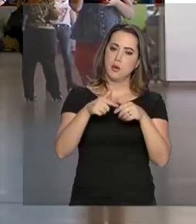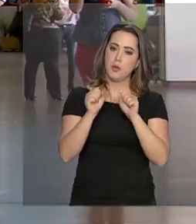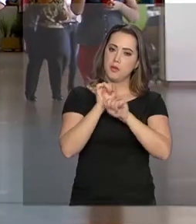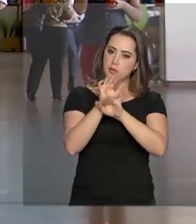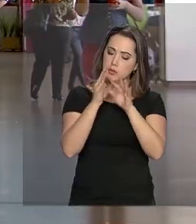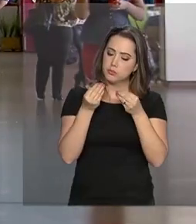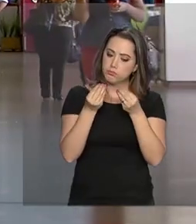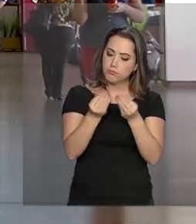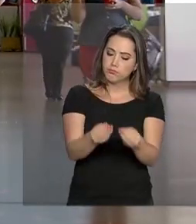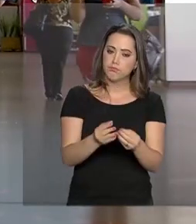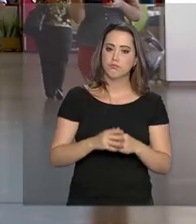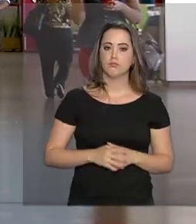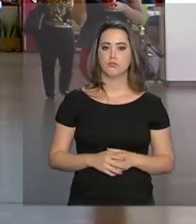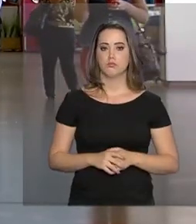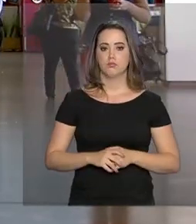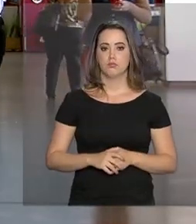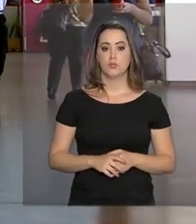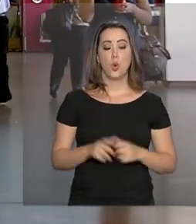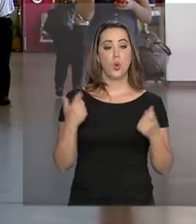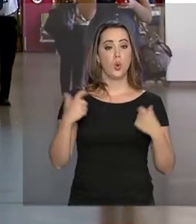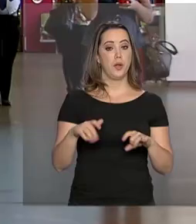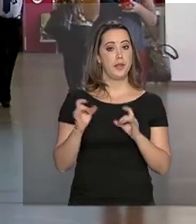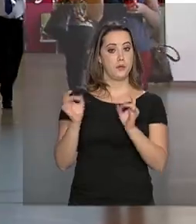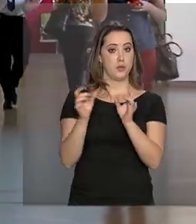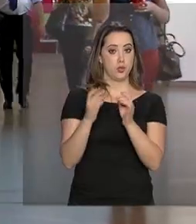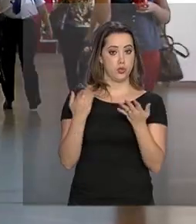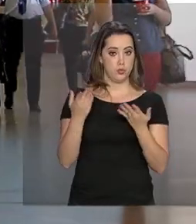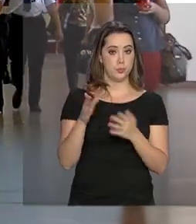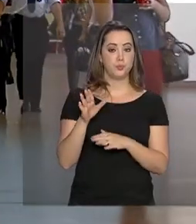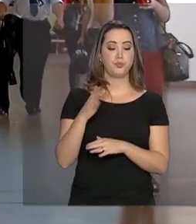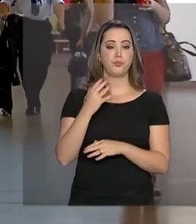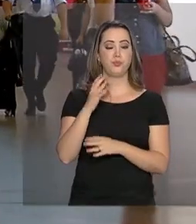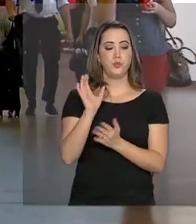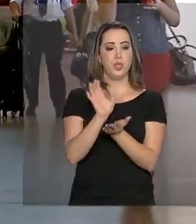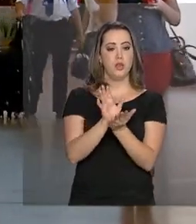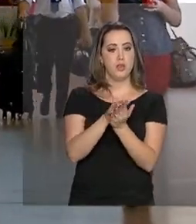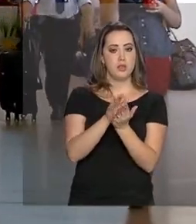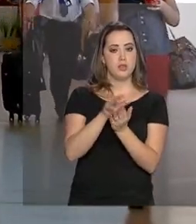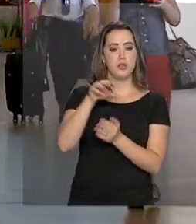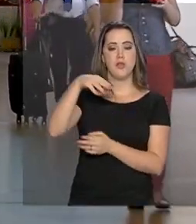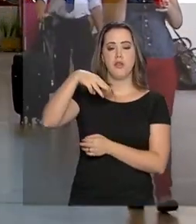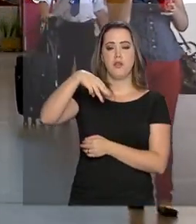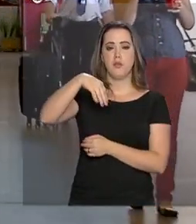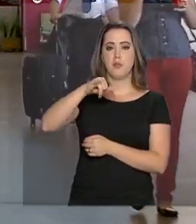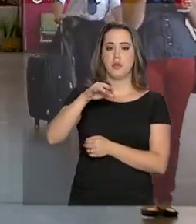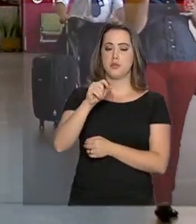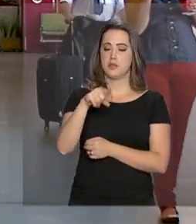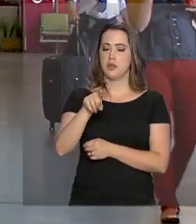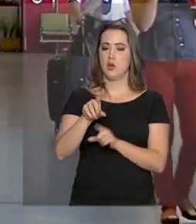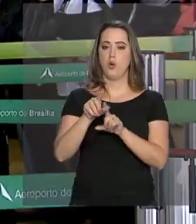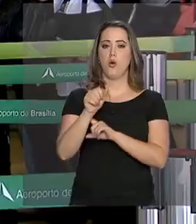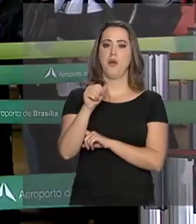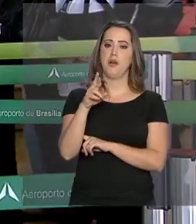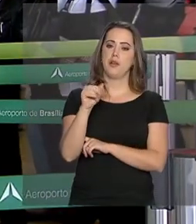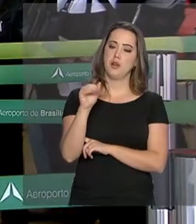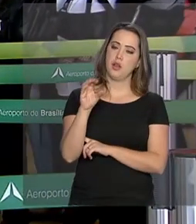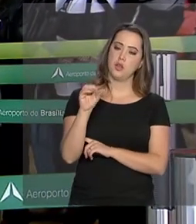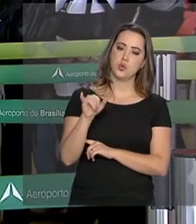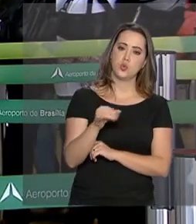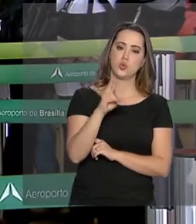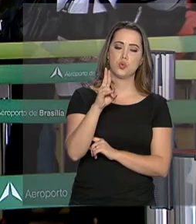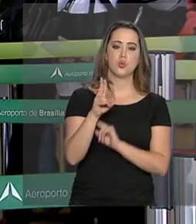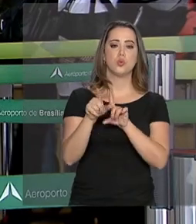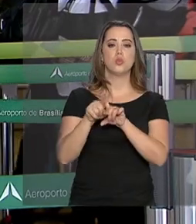transparente. Entre os aeroportos que devem ser leiloados este ano estão Recife, Maceió e Aracaju, na região Nordeste, e Cuiabá,